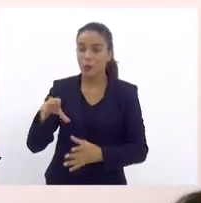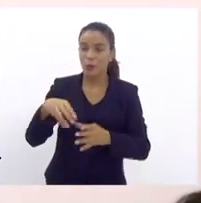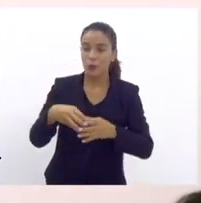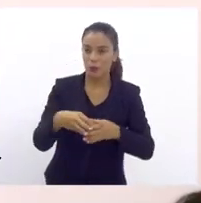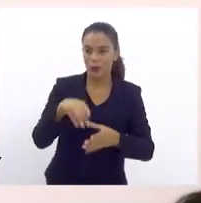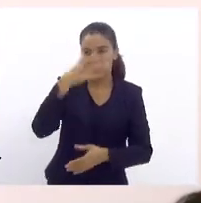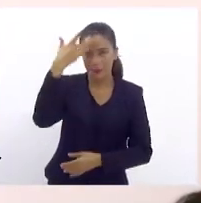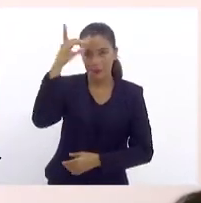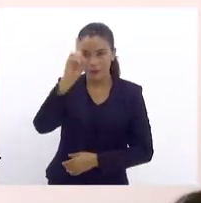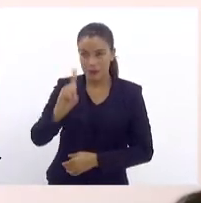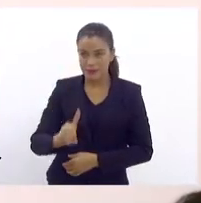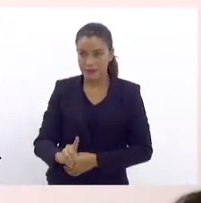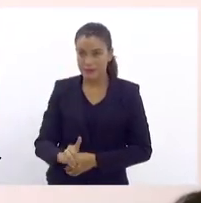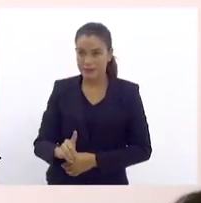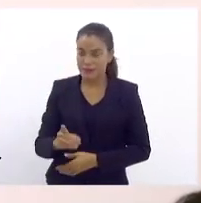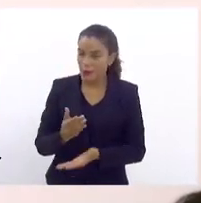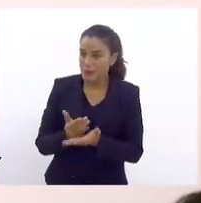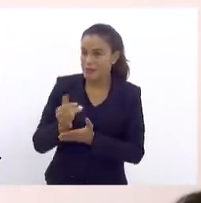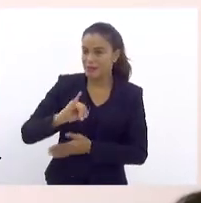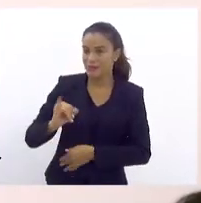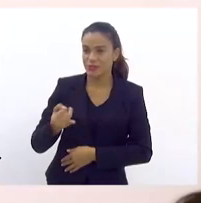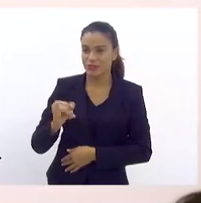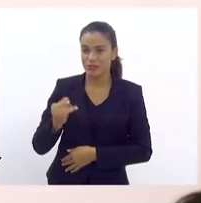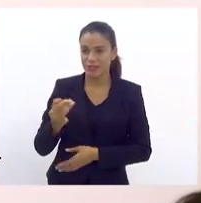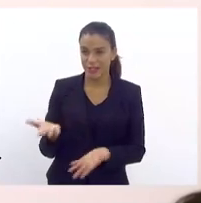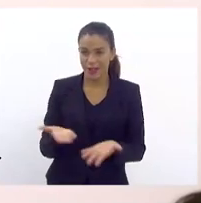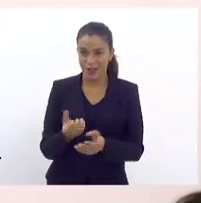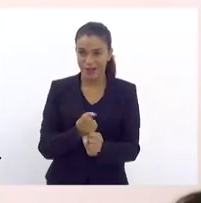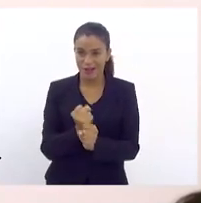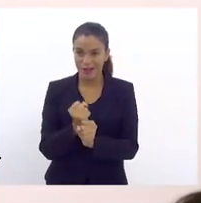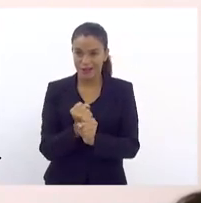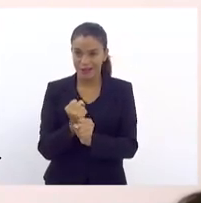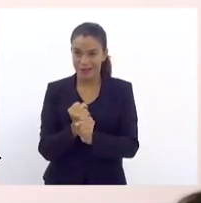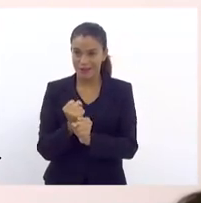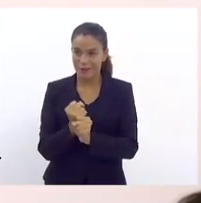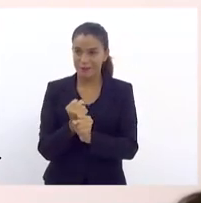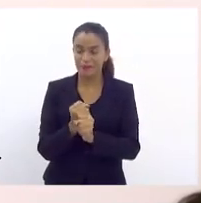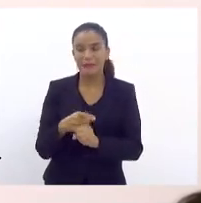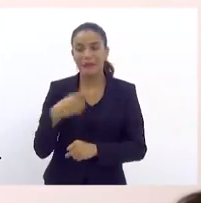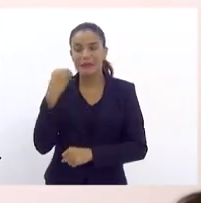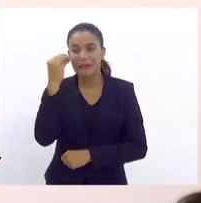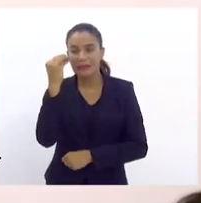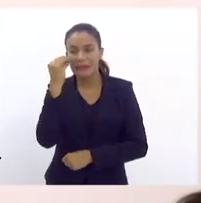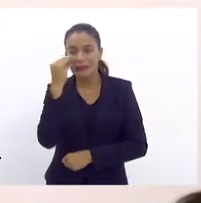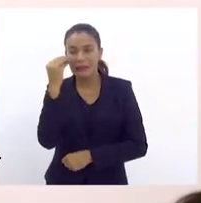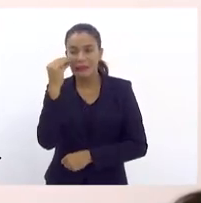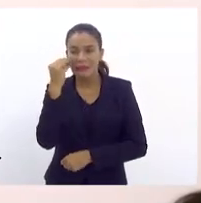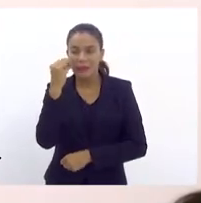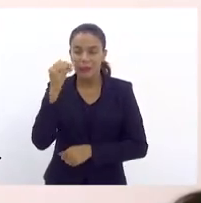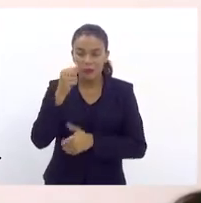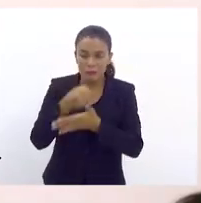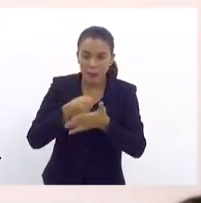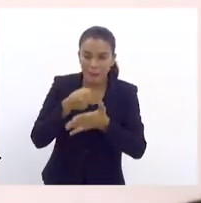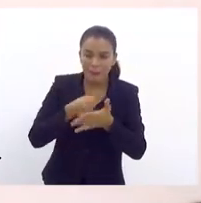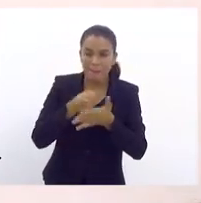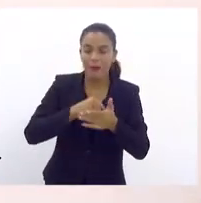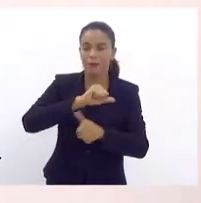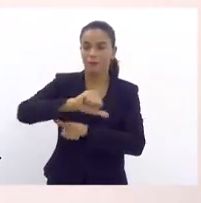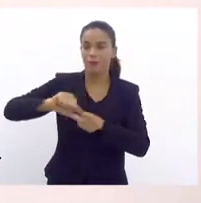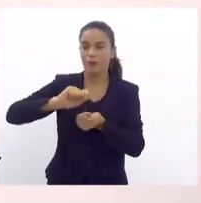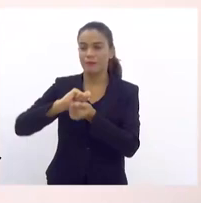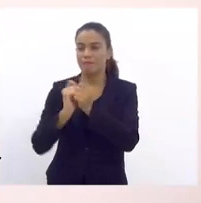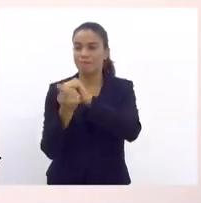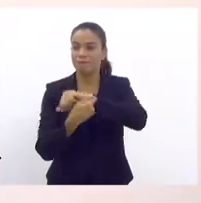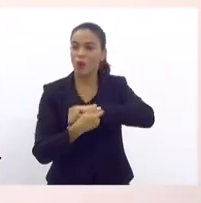Desde janeiro desse ano e a defensoria agora já tentando modificar um pouco a gente já conversou né